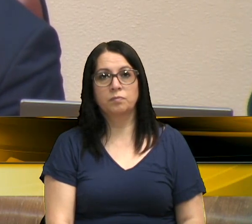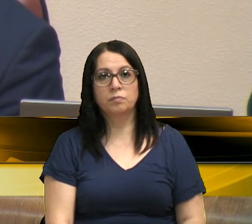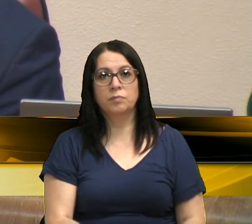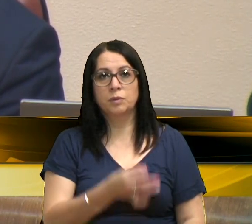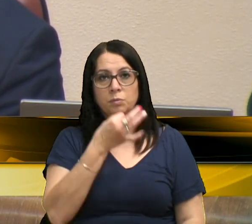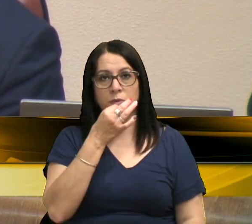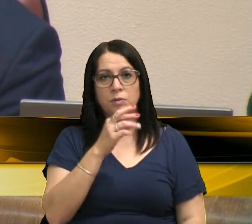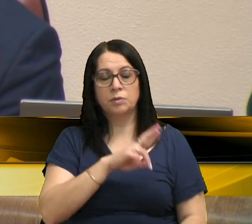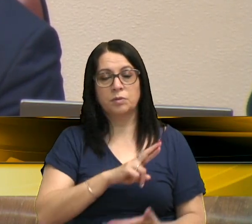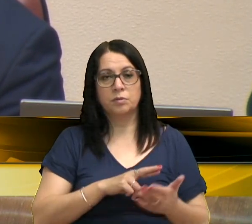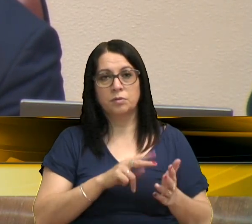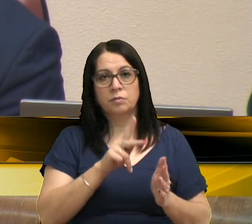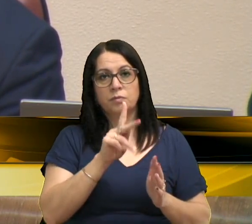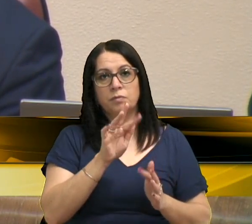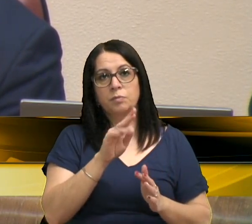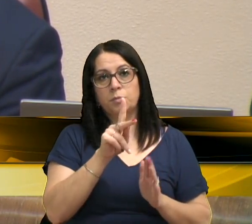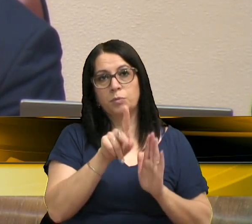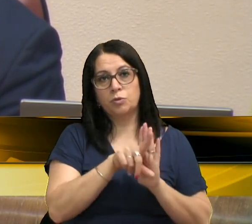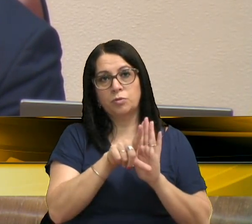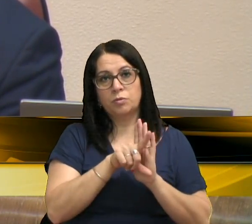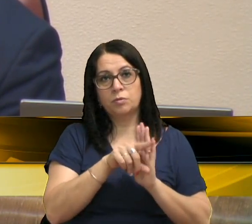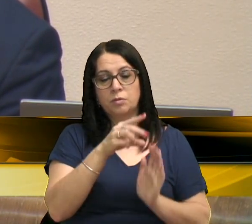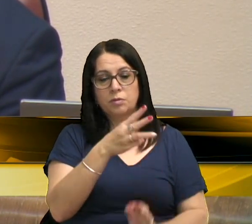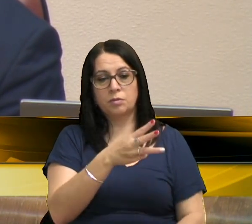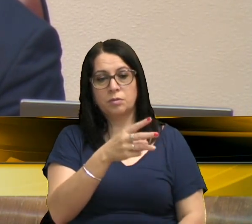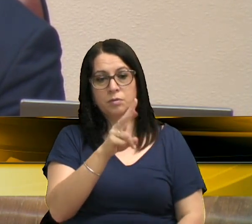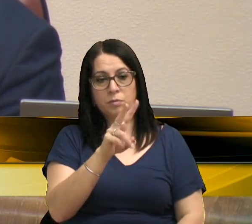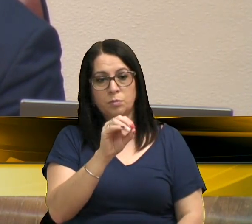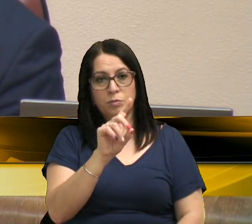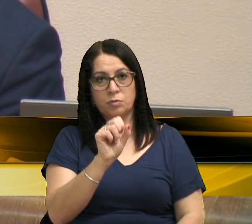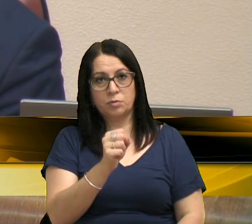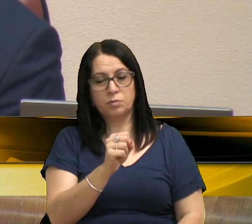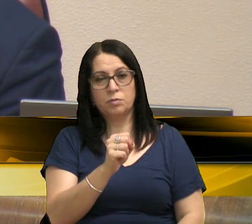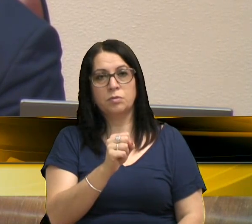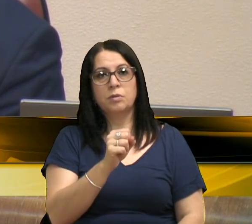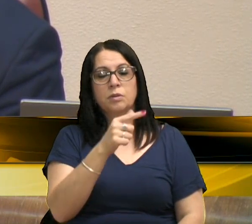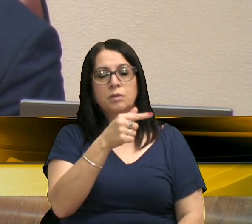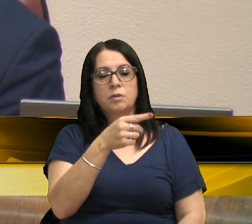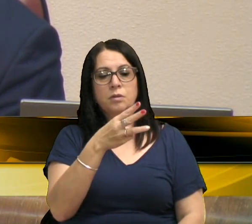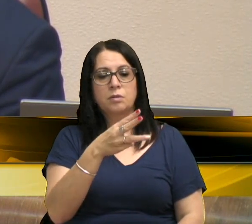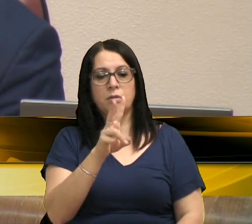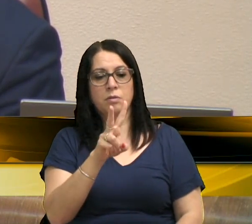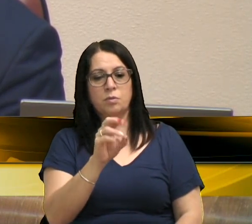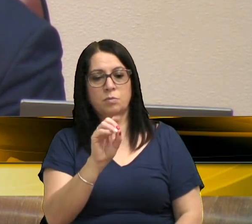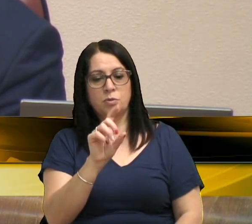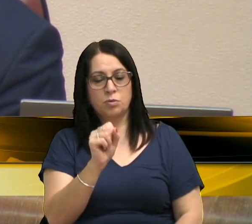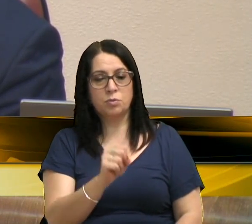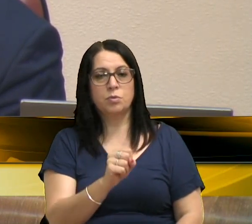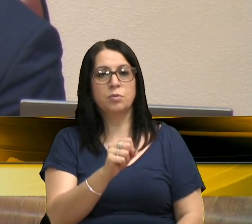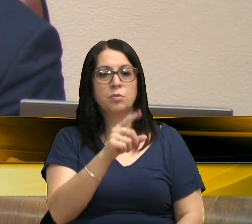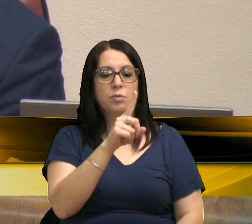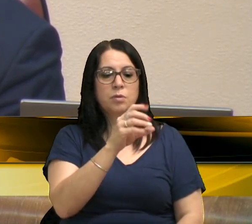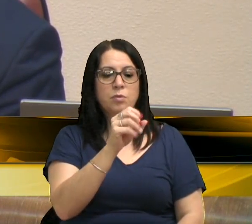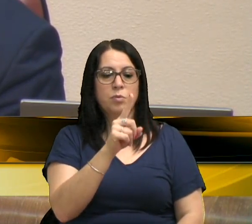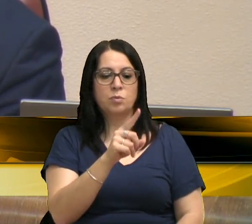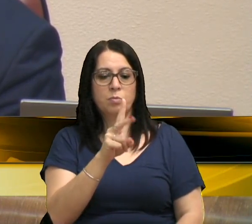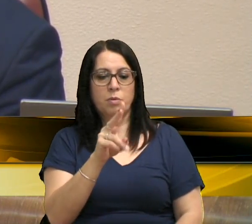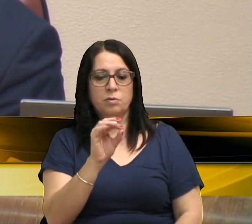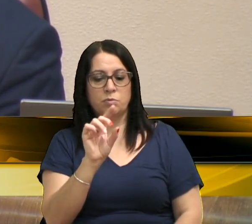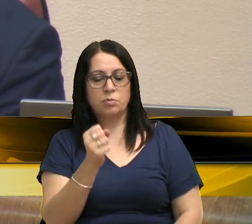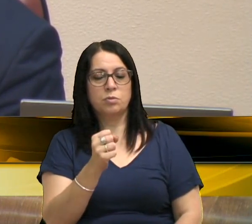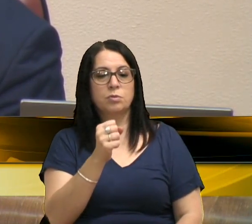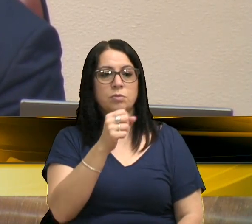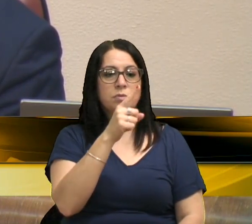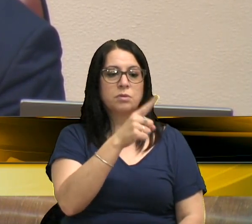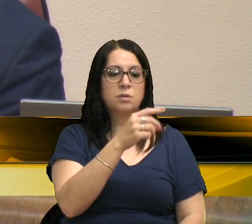Pareceres de redação final dos projetos de lei complementar número 3/2018, projeto de lei 73/2018, 101/2018, projeto